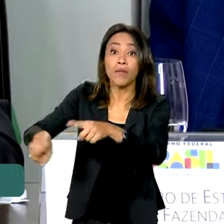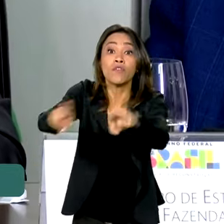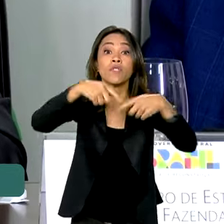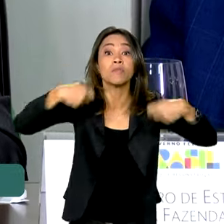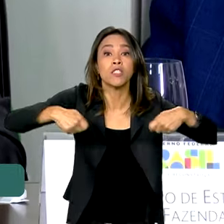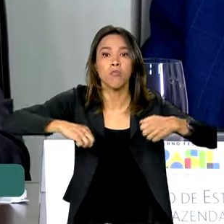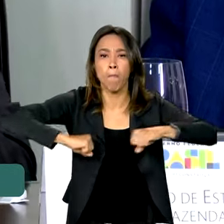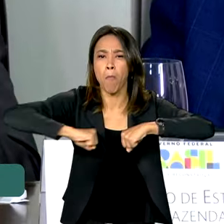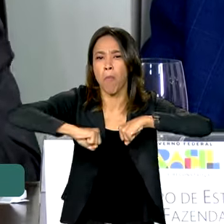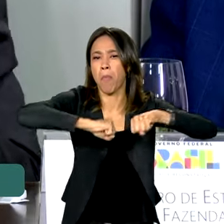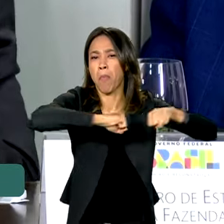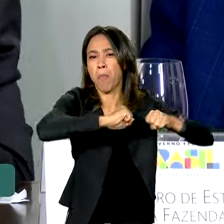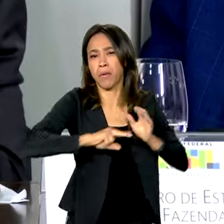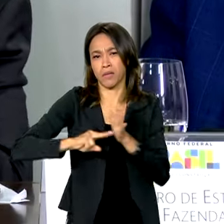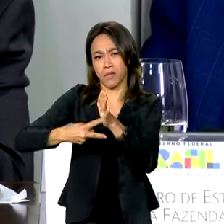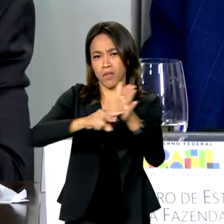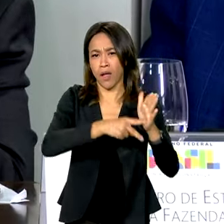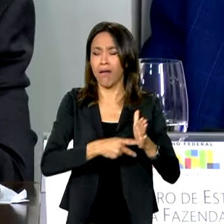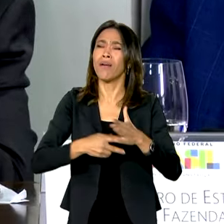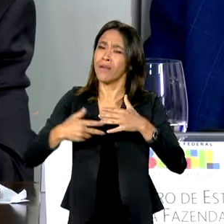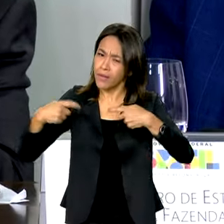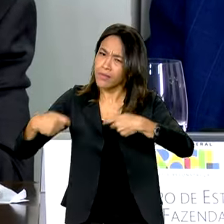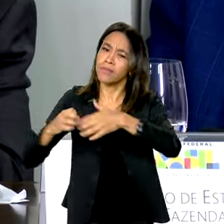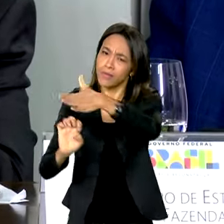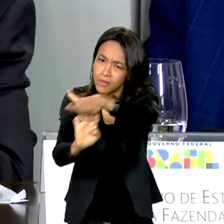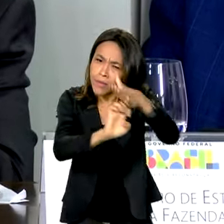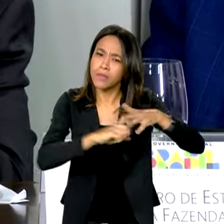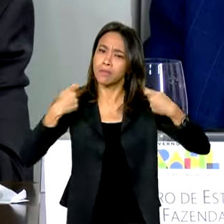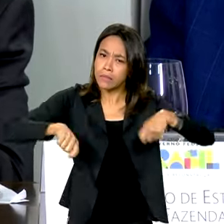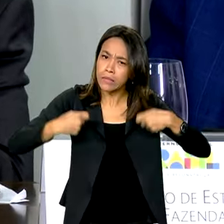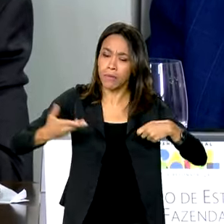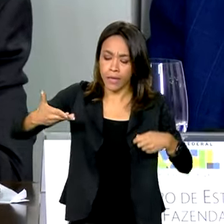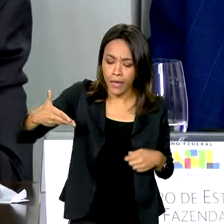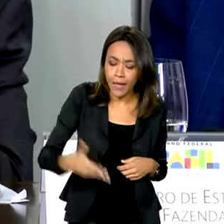sindical, que tantas empresas precisam para que esse país dê um salto de qualidade.